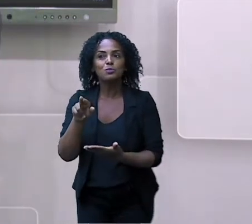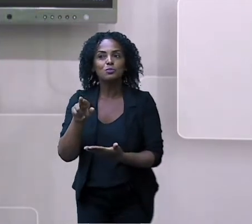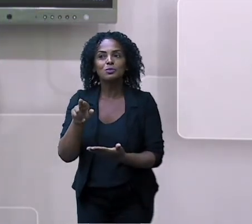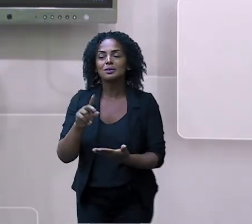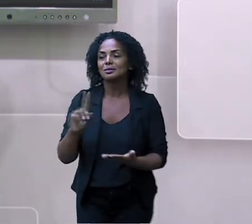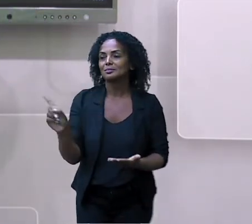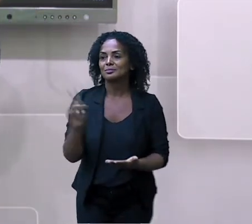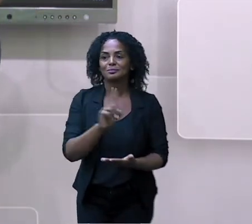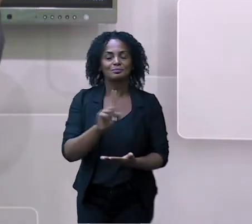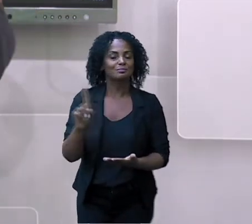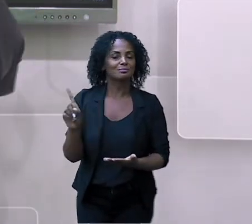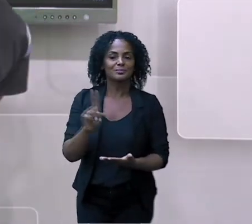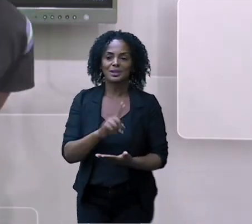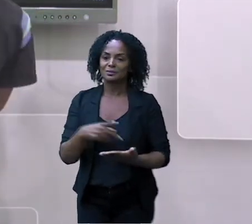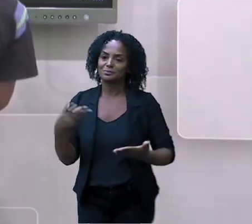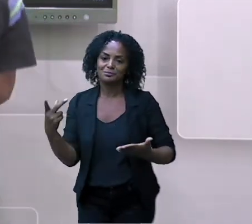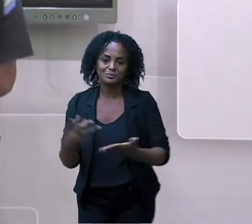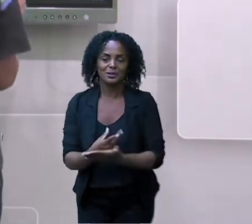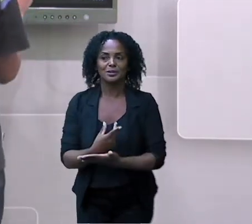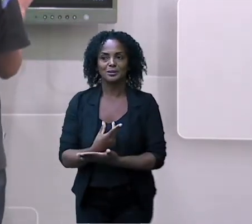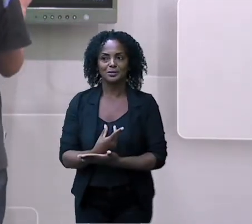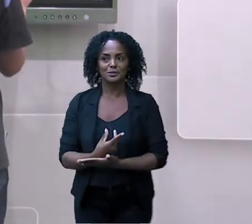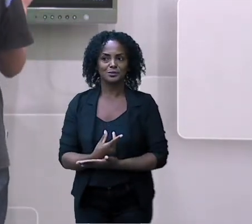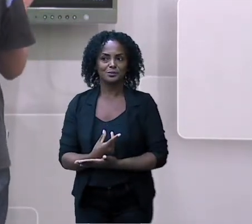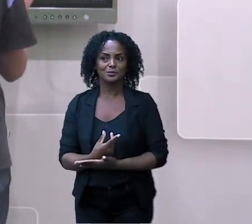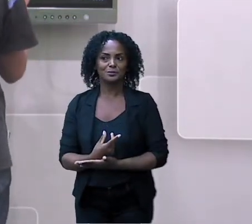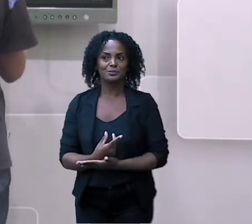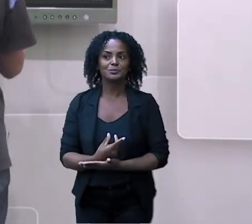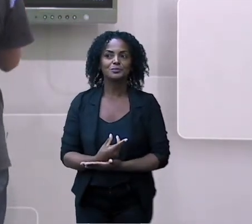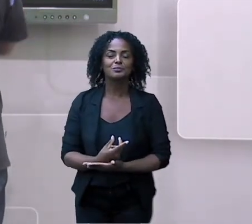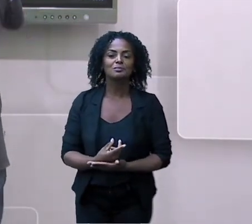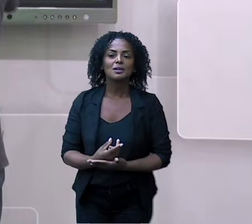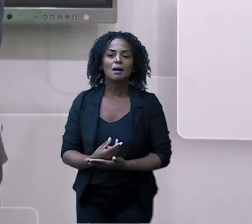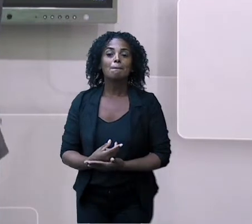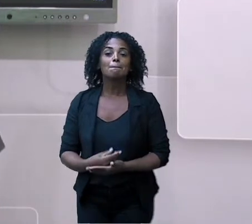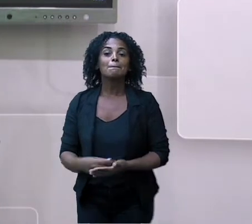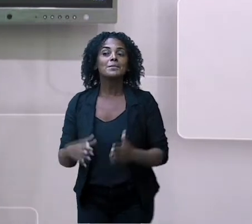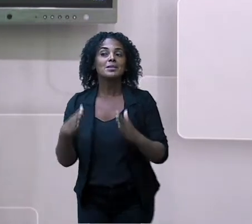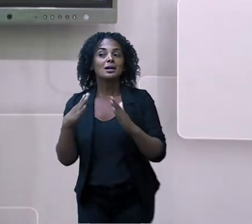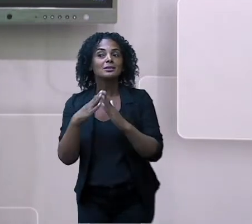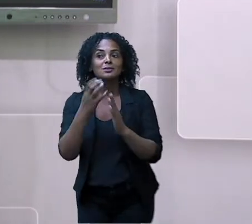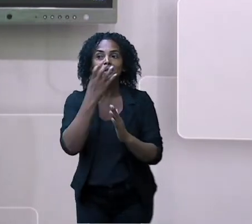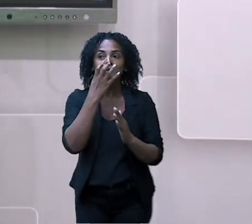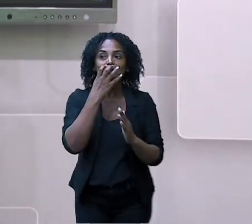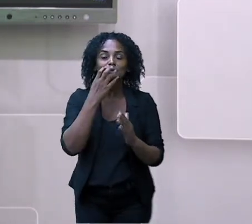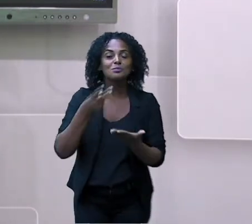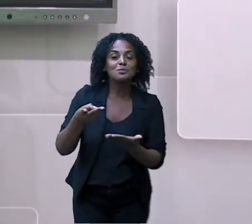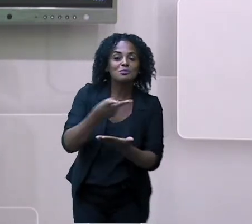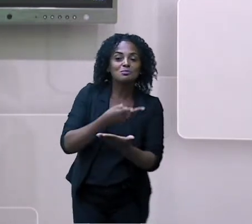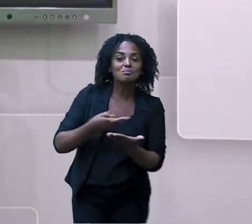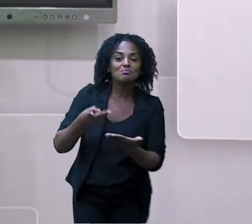dolphin ocean. Esses dois aí já foram abertos. Bora ver se você ainda lembra.